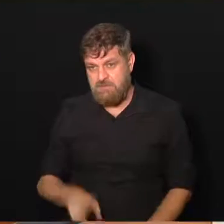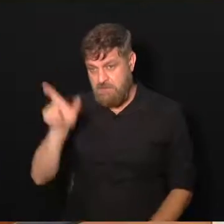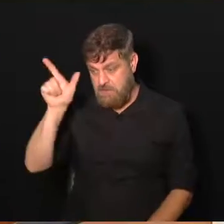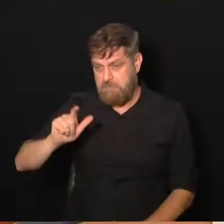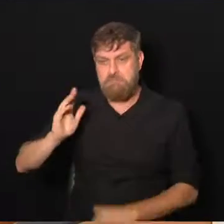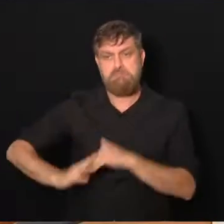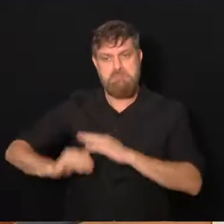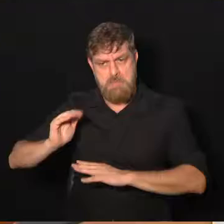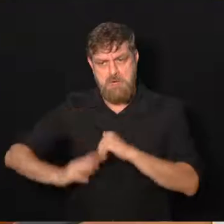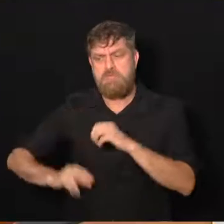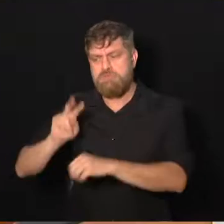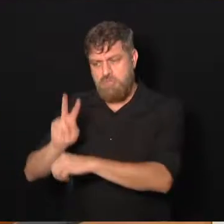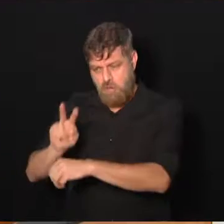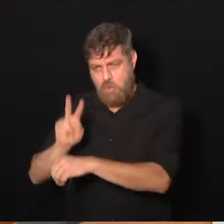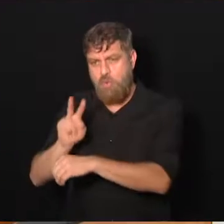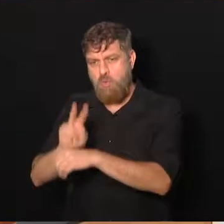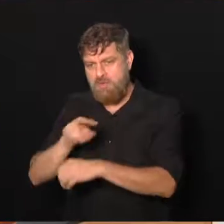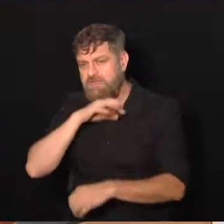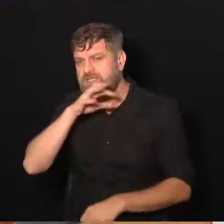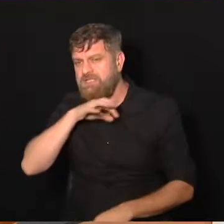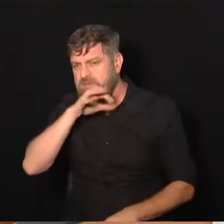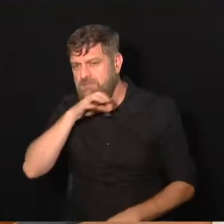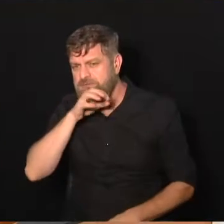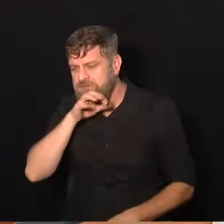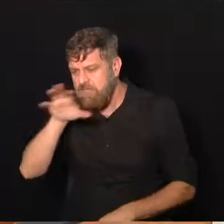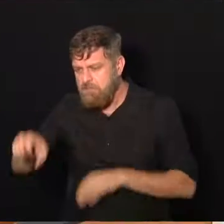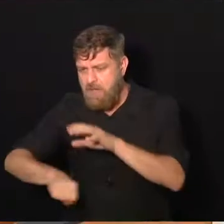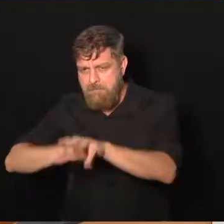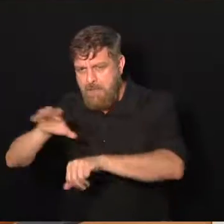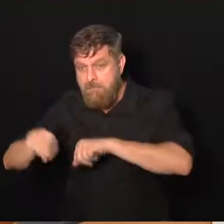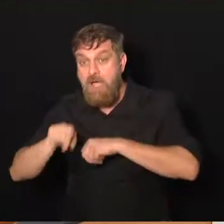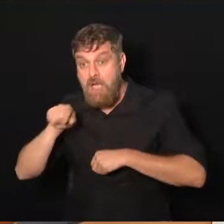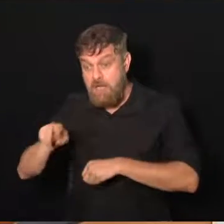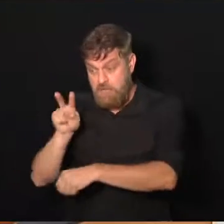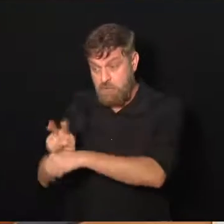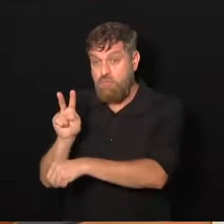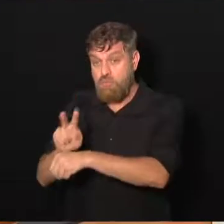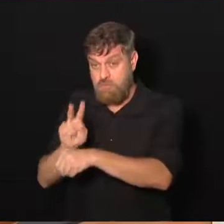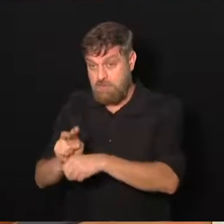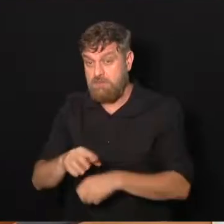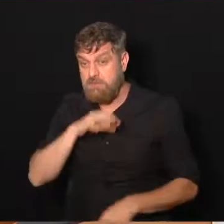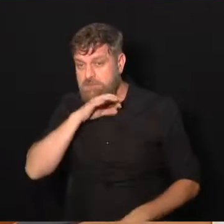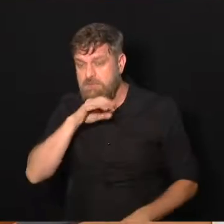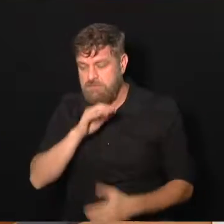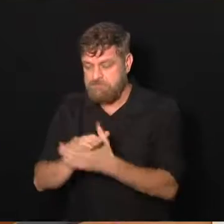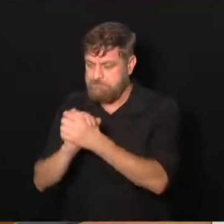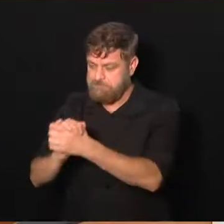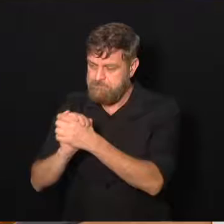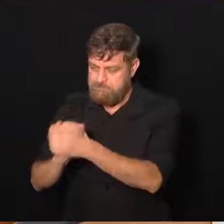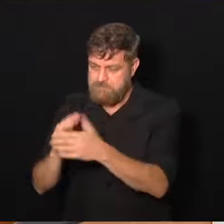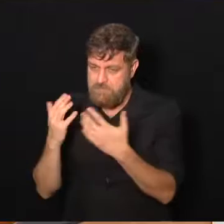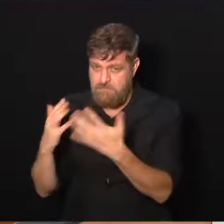antigos protetores de animais de Campinas, é uma referência na causa animal. Legal, parabéns aí.